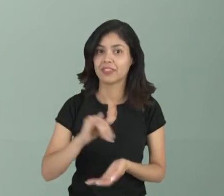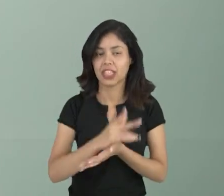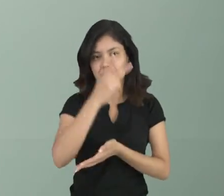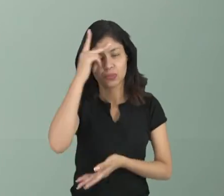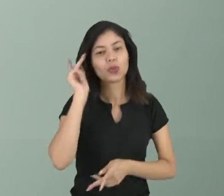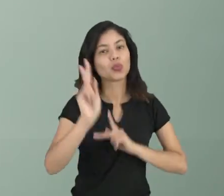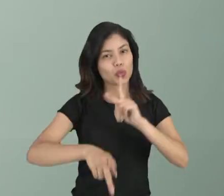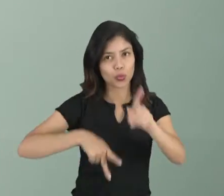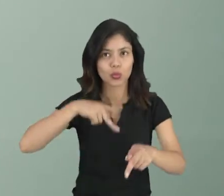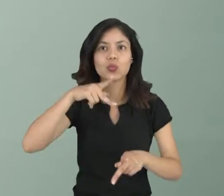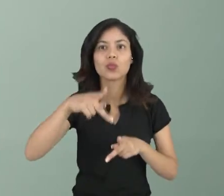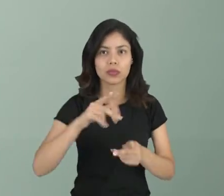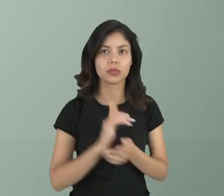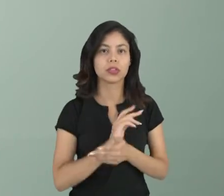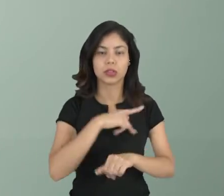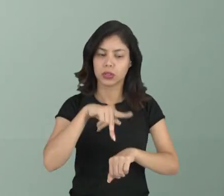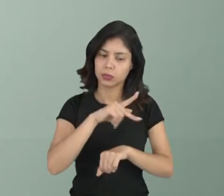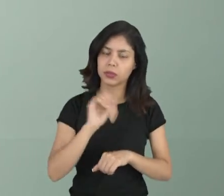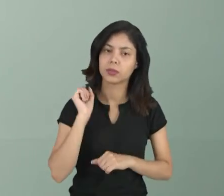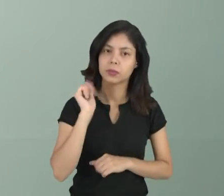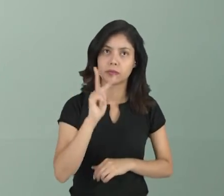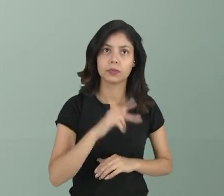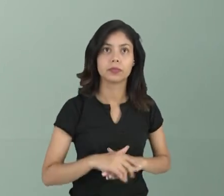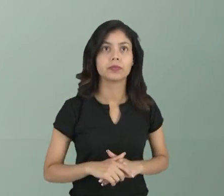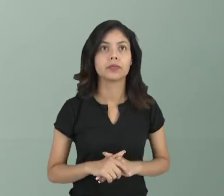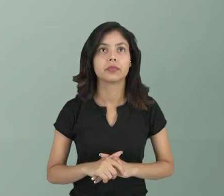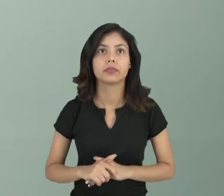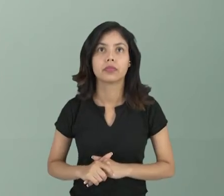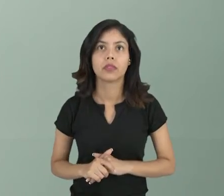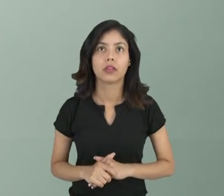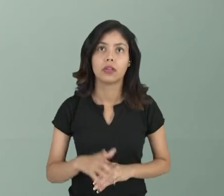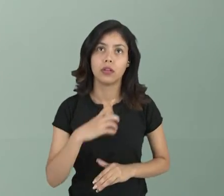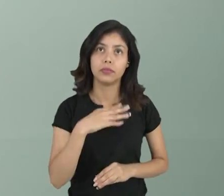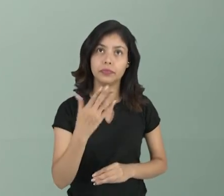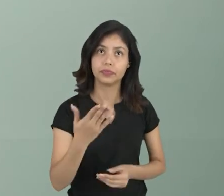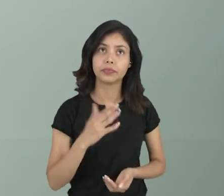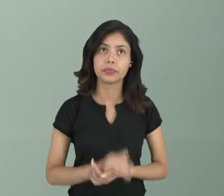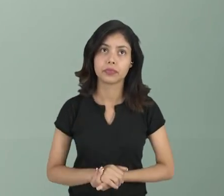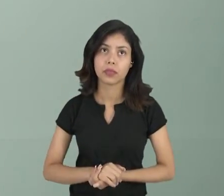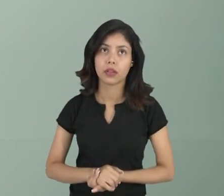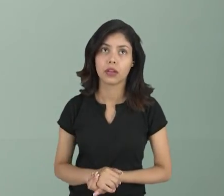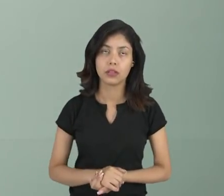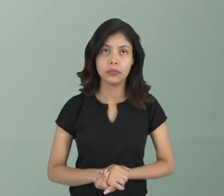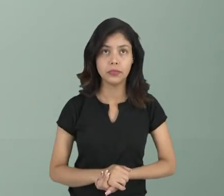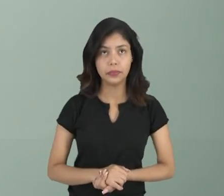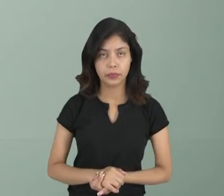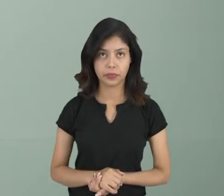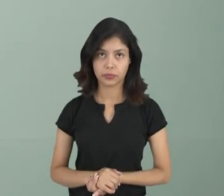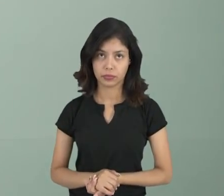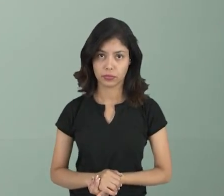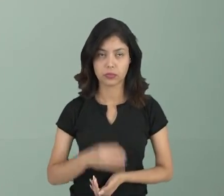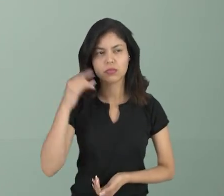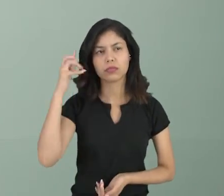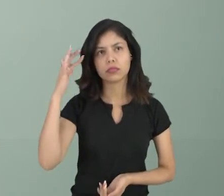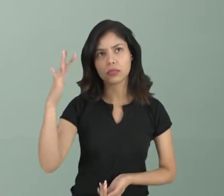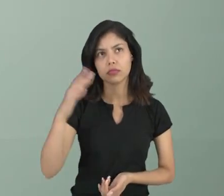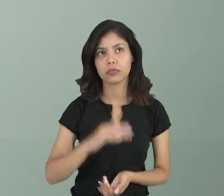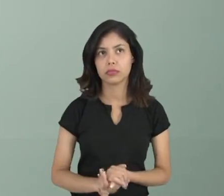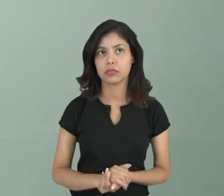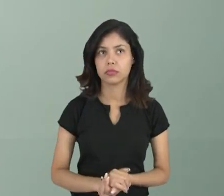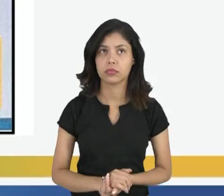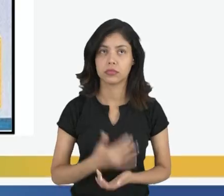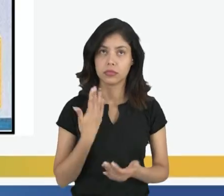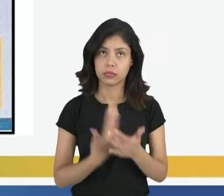as populações desses países, tá bom? Aí a gente tem aqui, só para a gente fazer uma reflexão, né, acerca